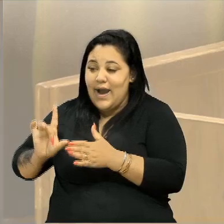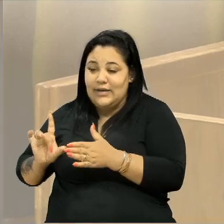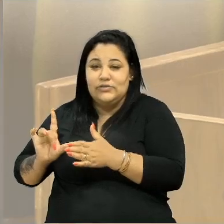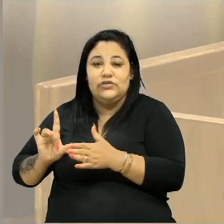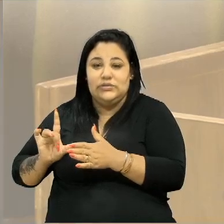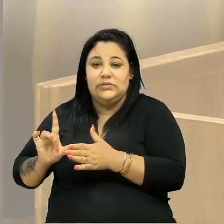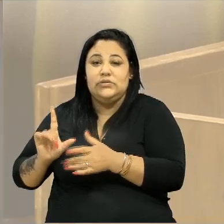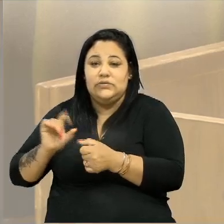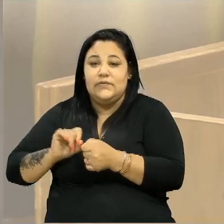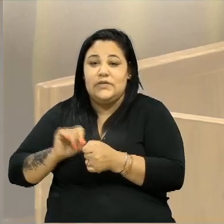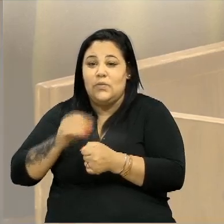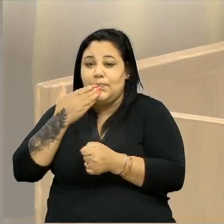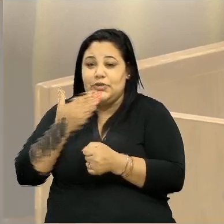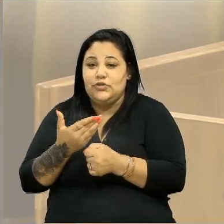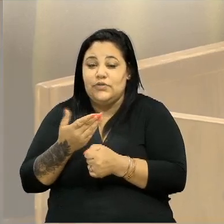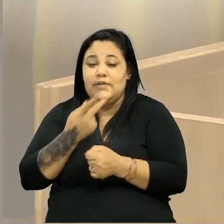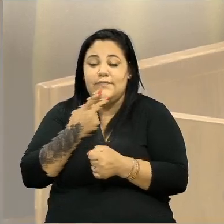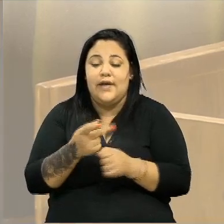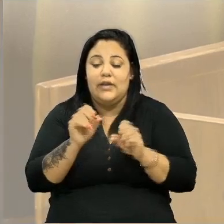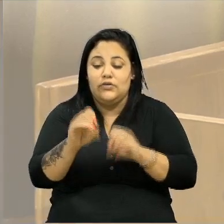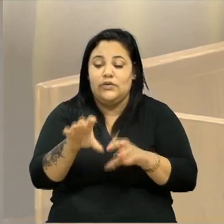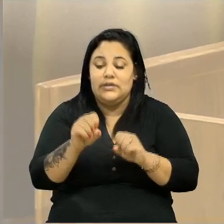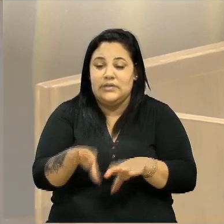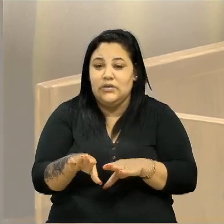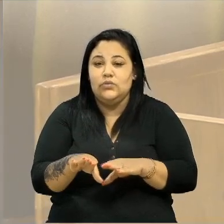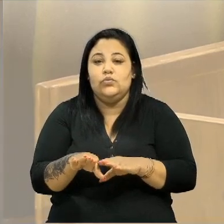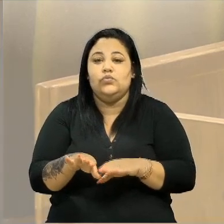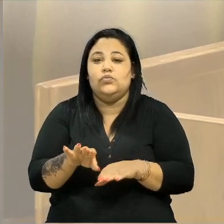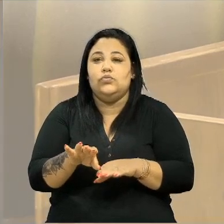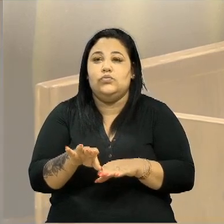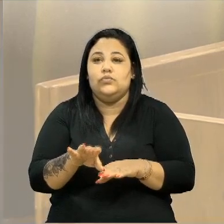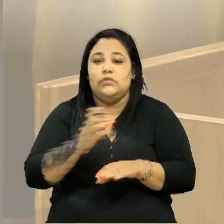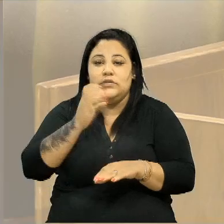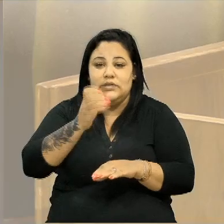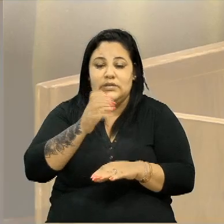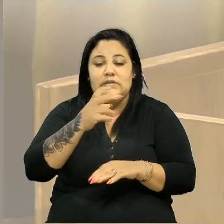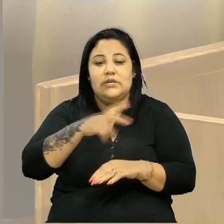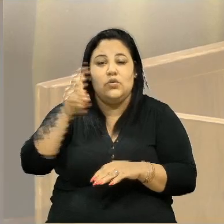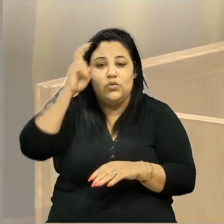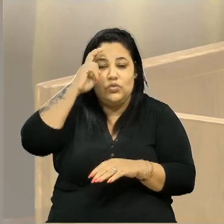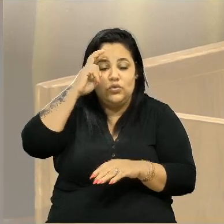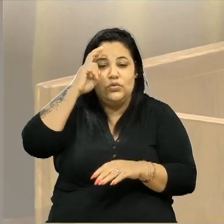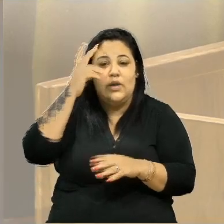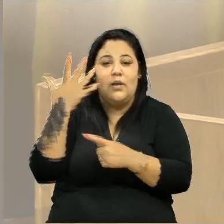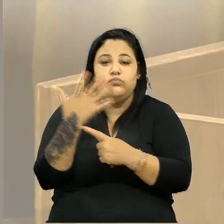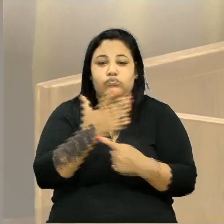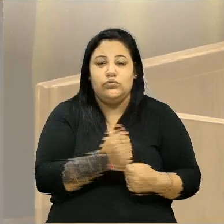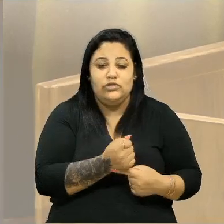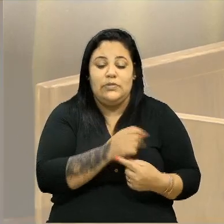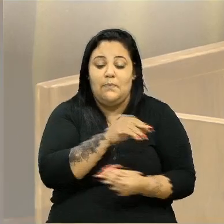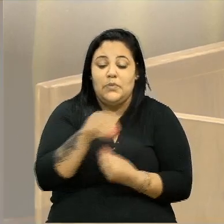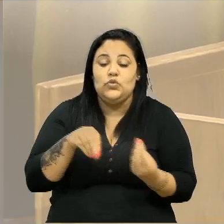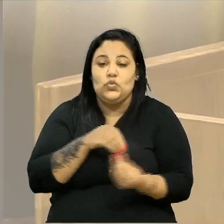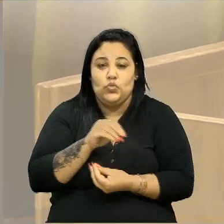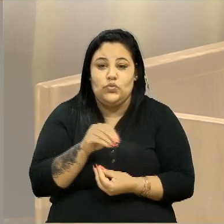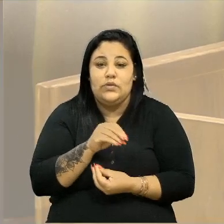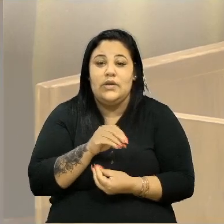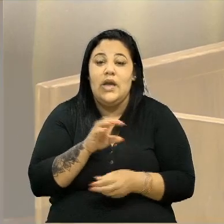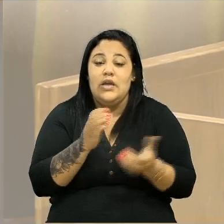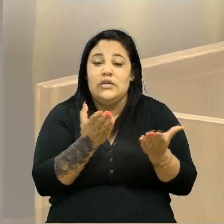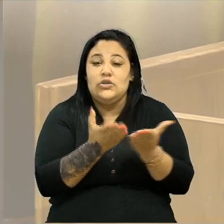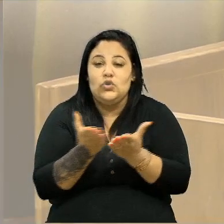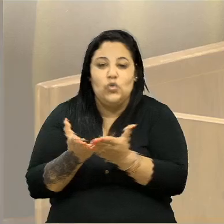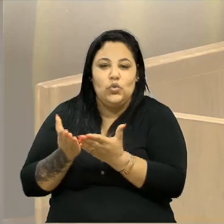pedido, que promove educação, desporto, ciência, cultura, artística, filantrópica, estudos em